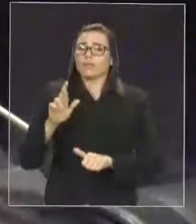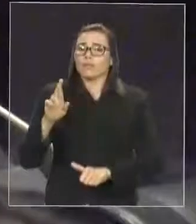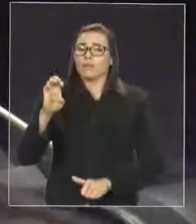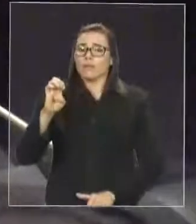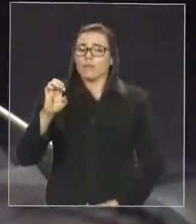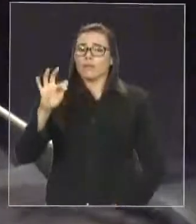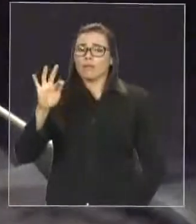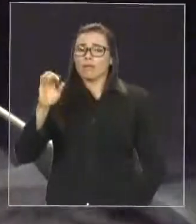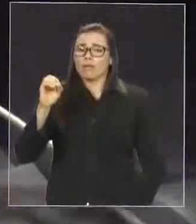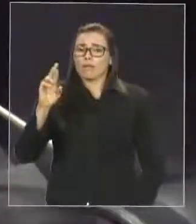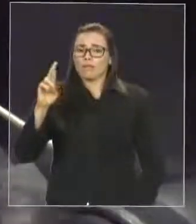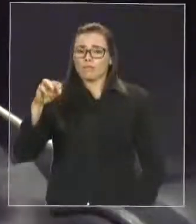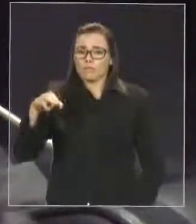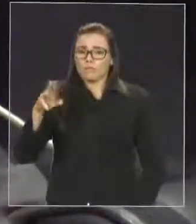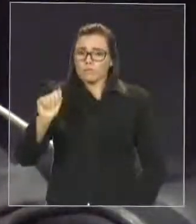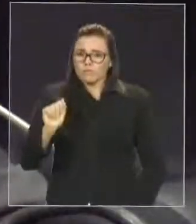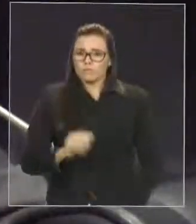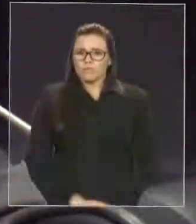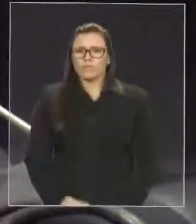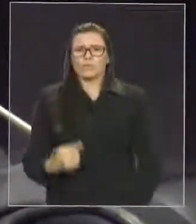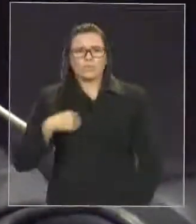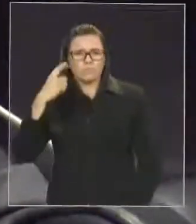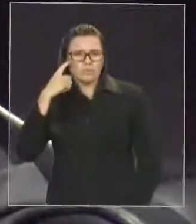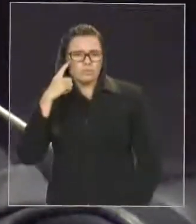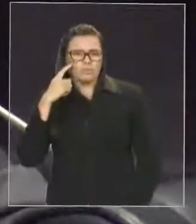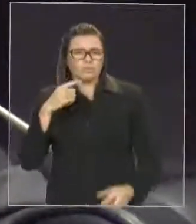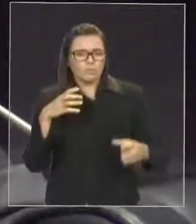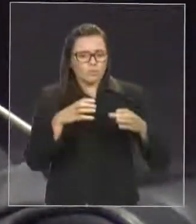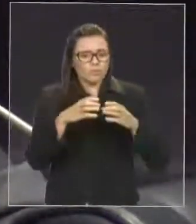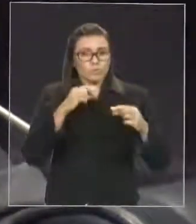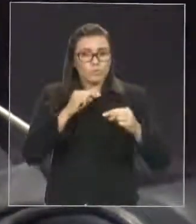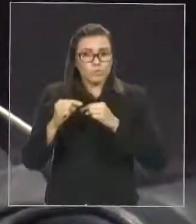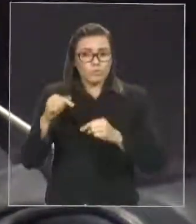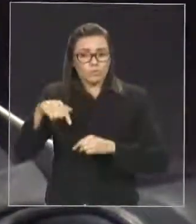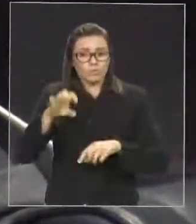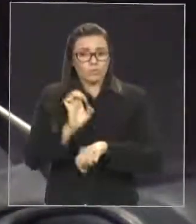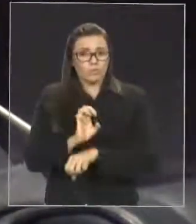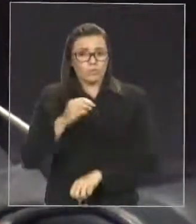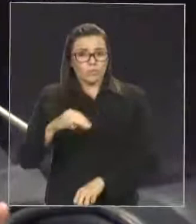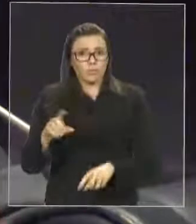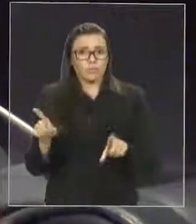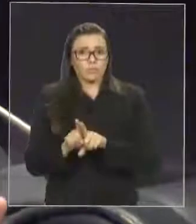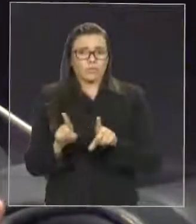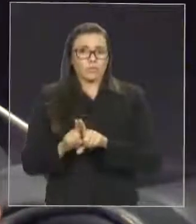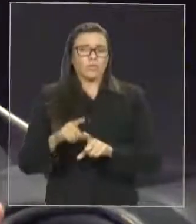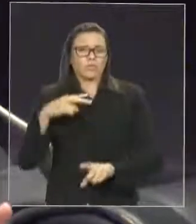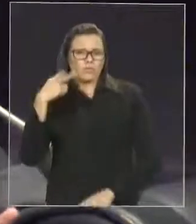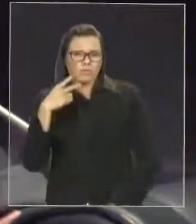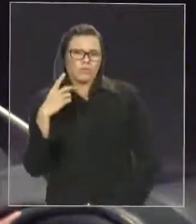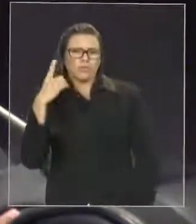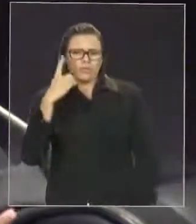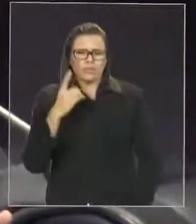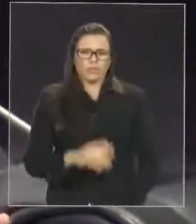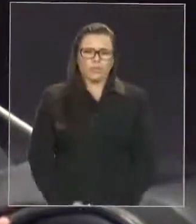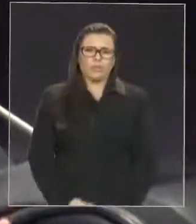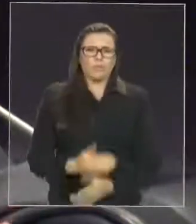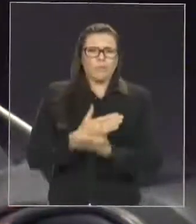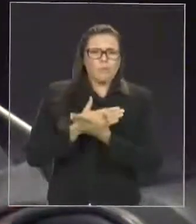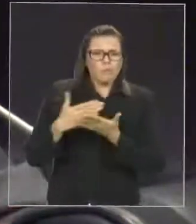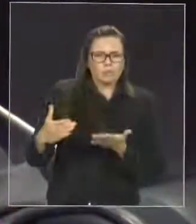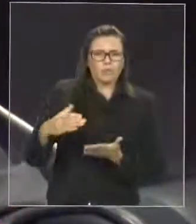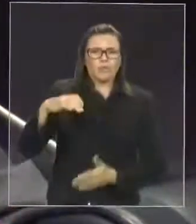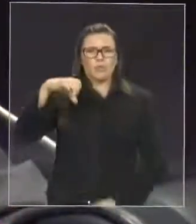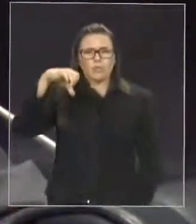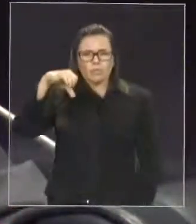estaduais, os vereadores do Maranhão, os partidos políticos, tendo em vista que a audiência pública começou em torno de 9h30 da manhã e foi até mais de 2 horas